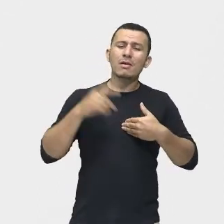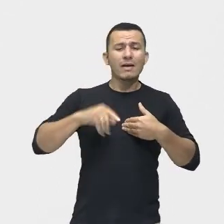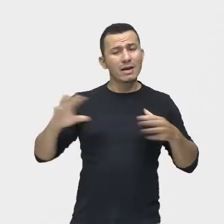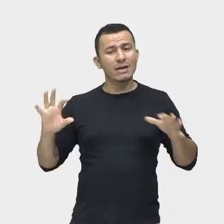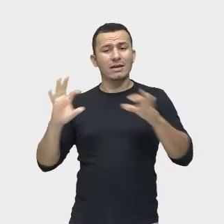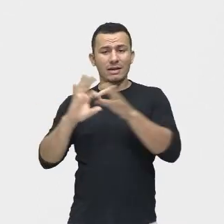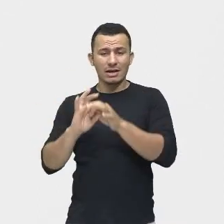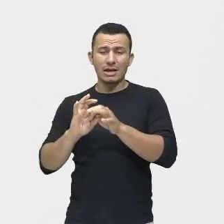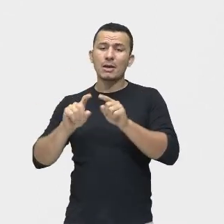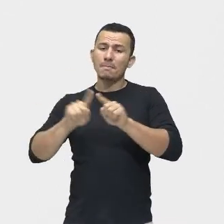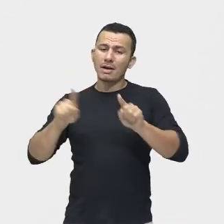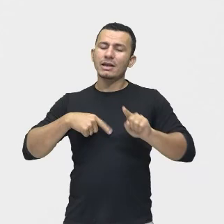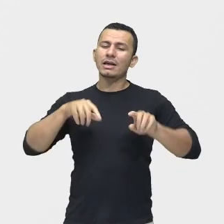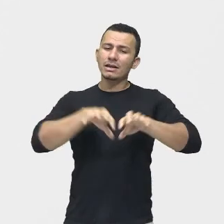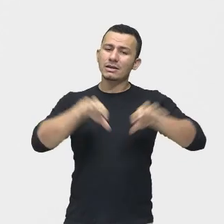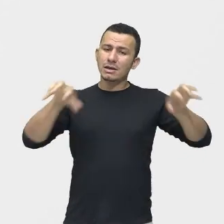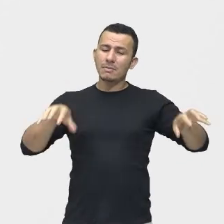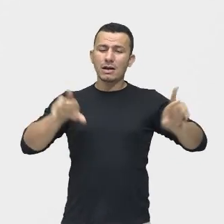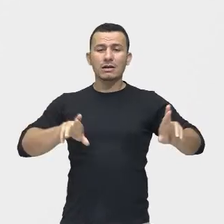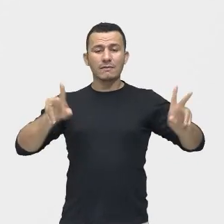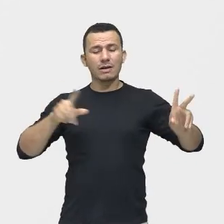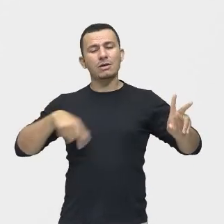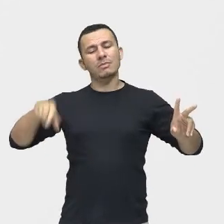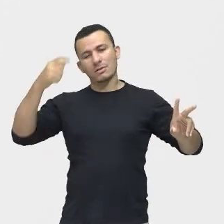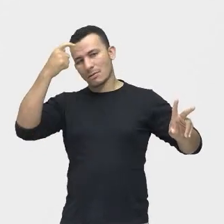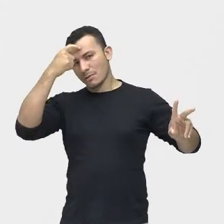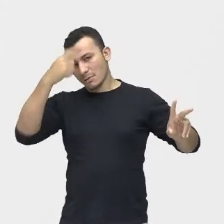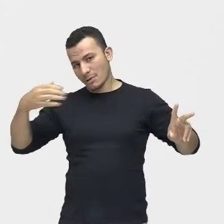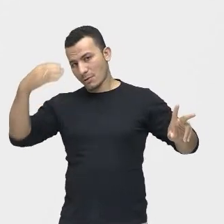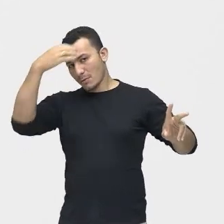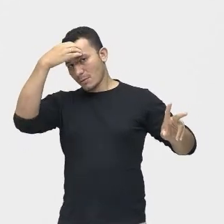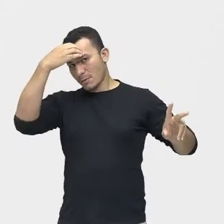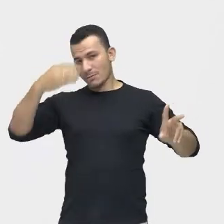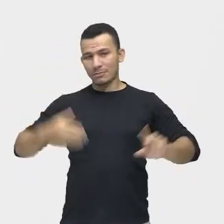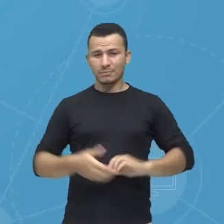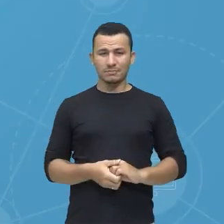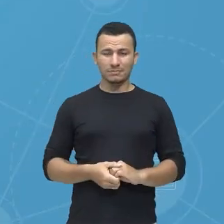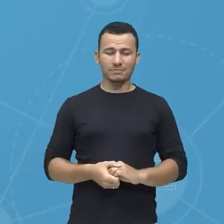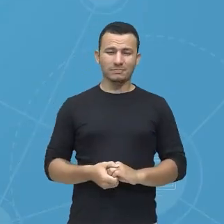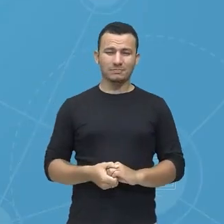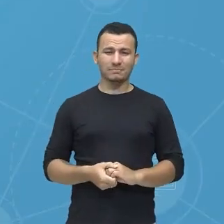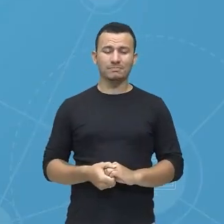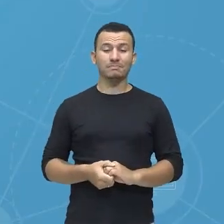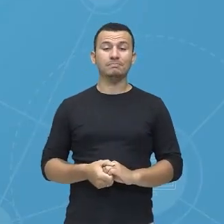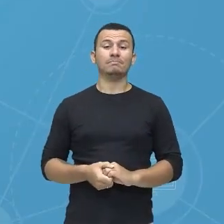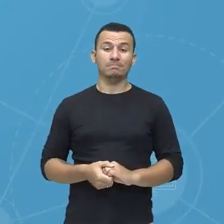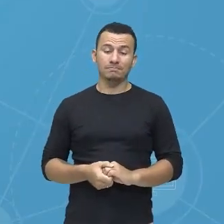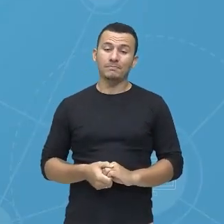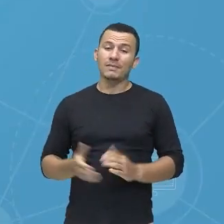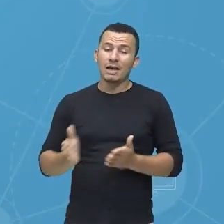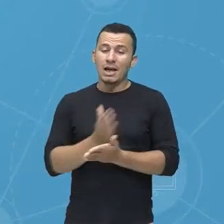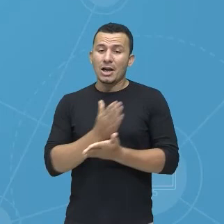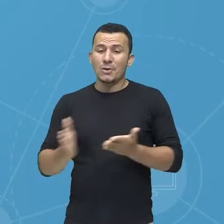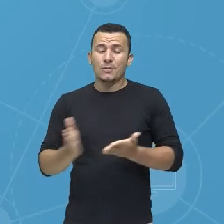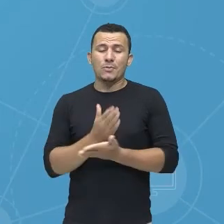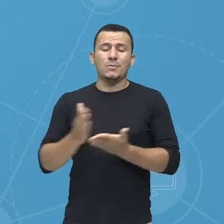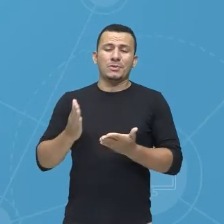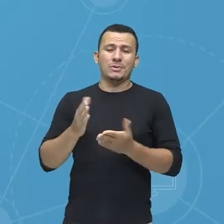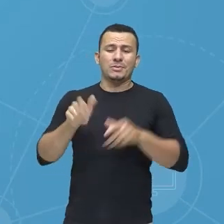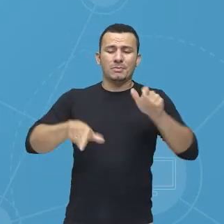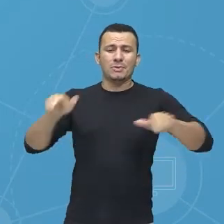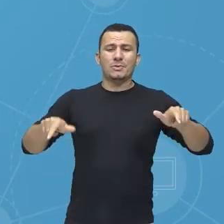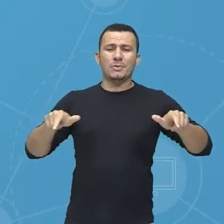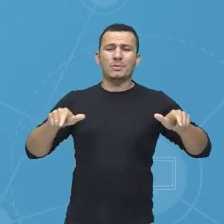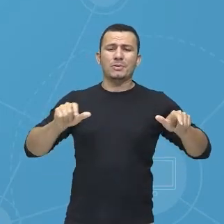pela racionalidade e a consciência. Vejam bem, muitas vezes a ignorância faz com que as pessoas